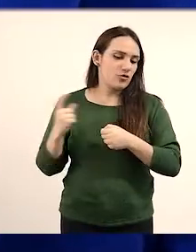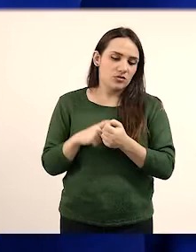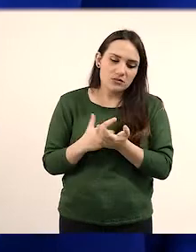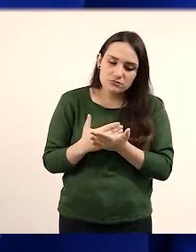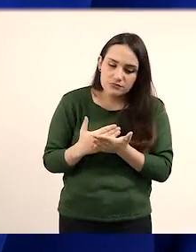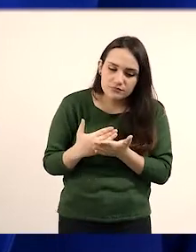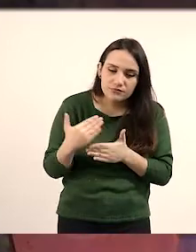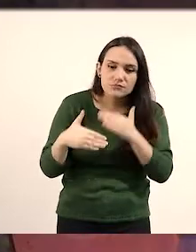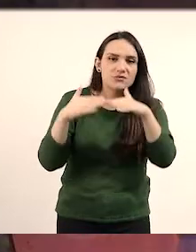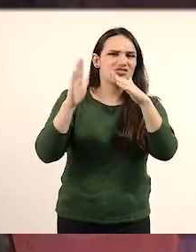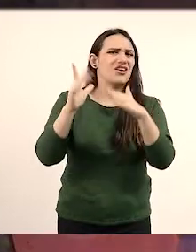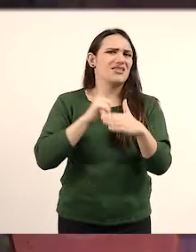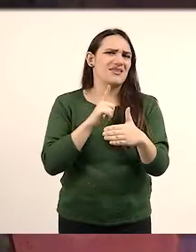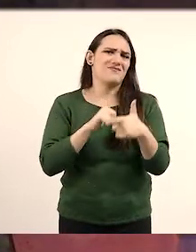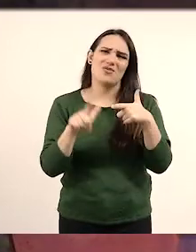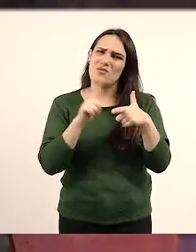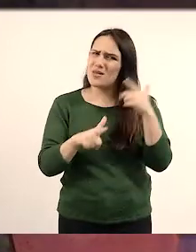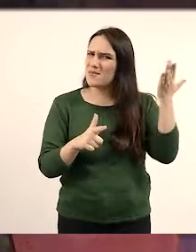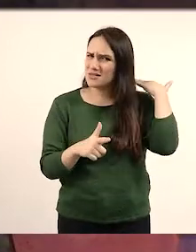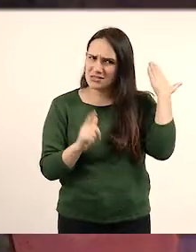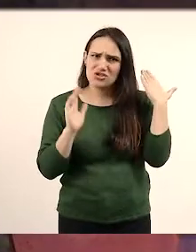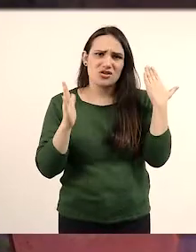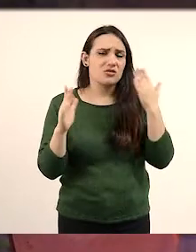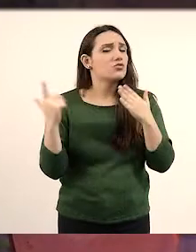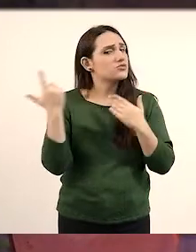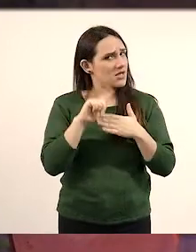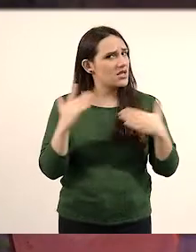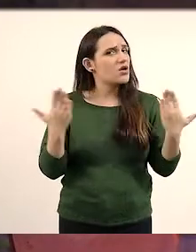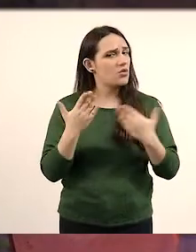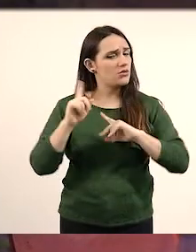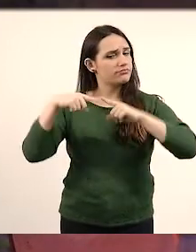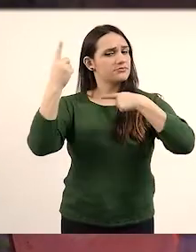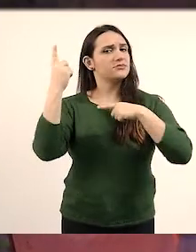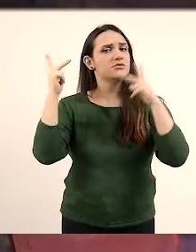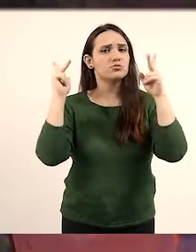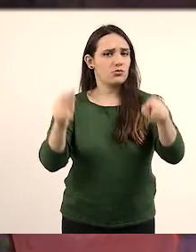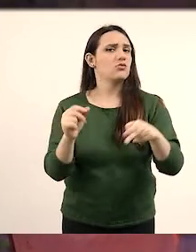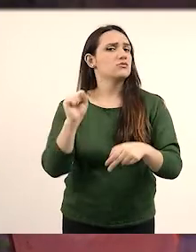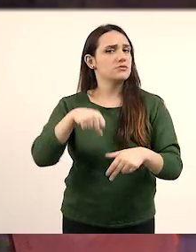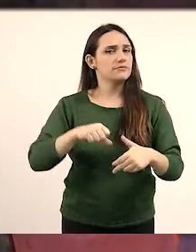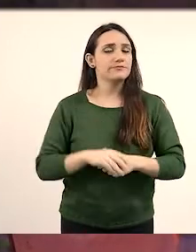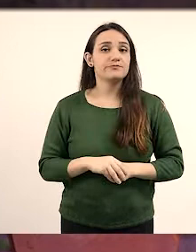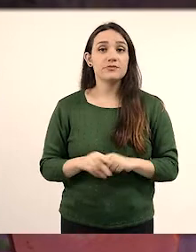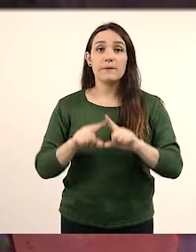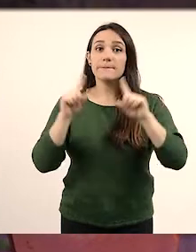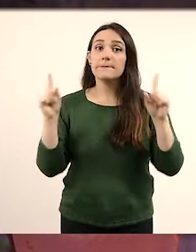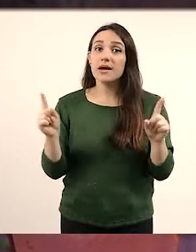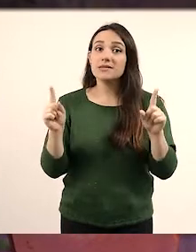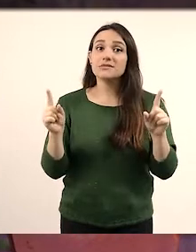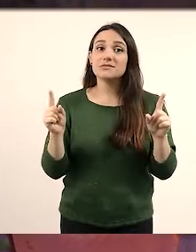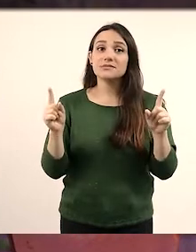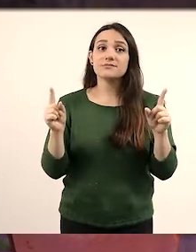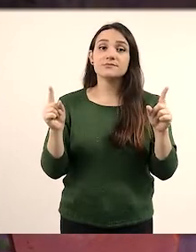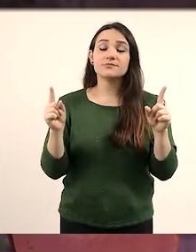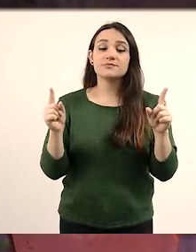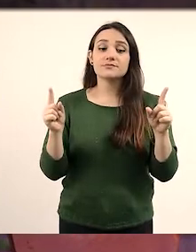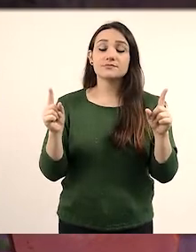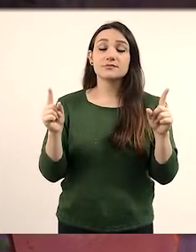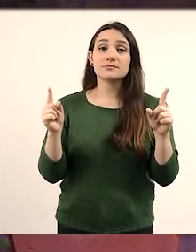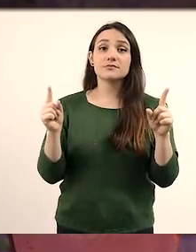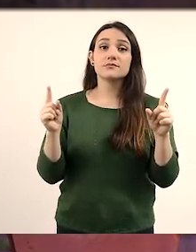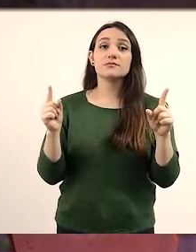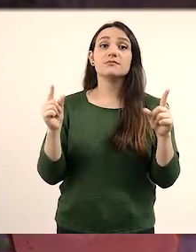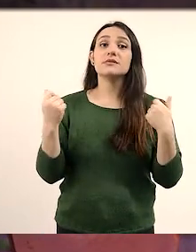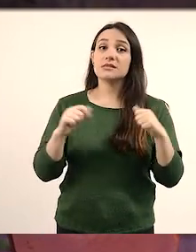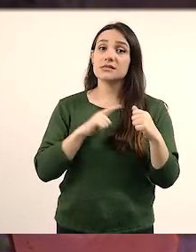problemas, enfrentamos outras crises econômicas e conseguimos dar a volta por cima. Mas, com certeza, sairemos